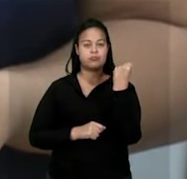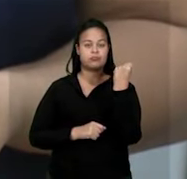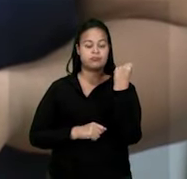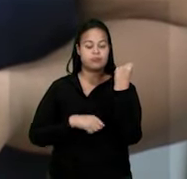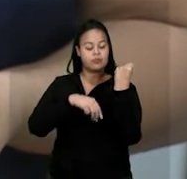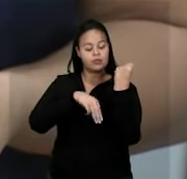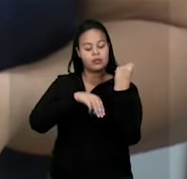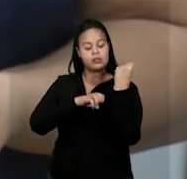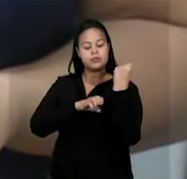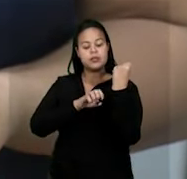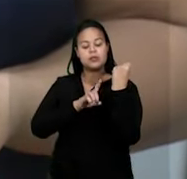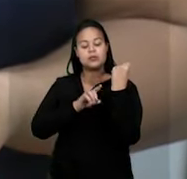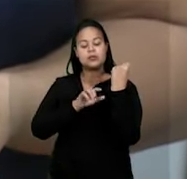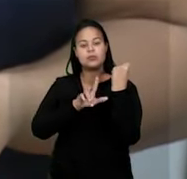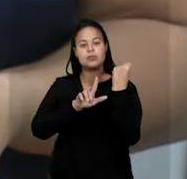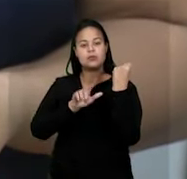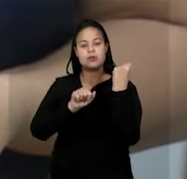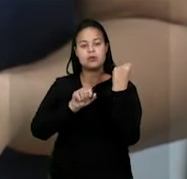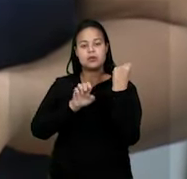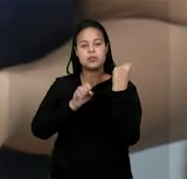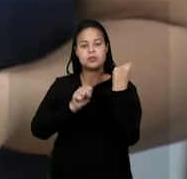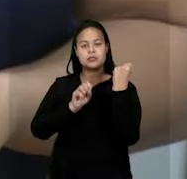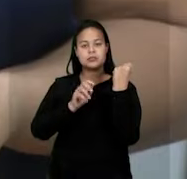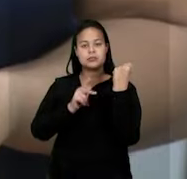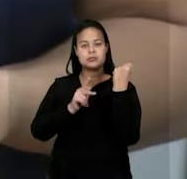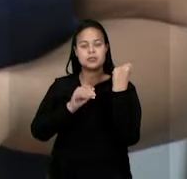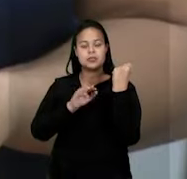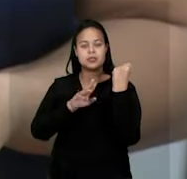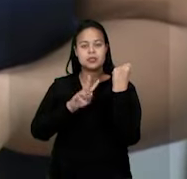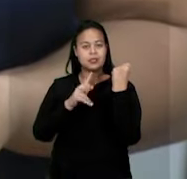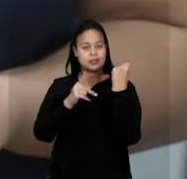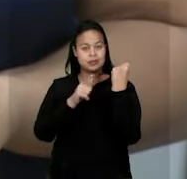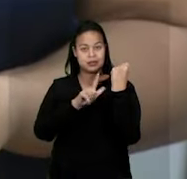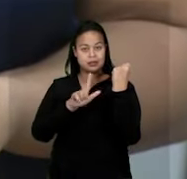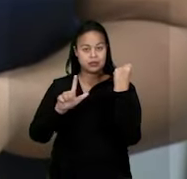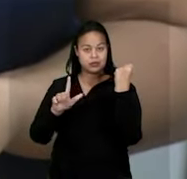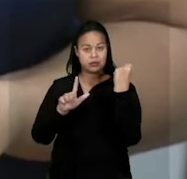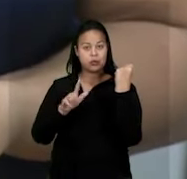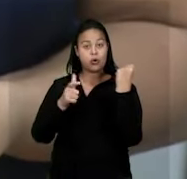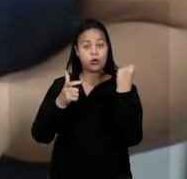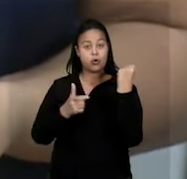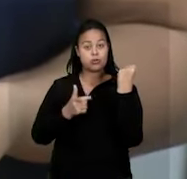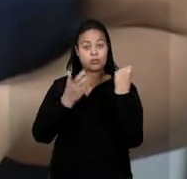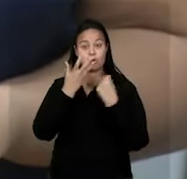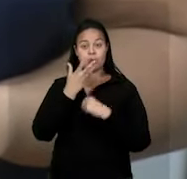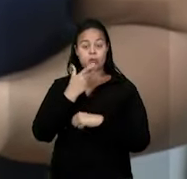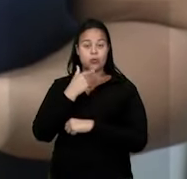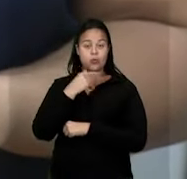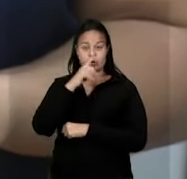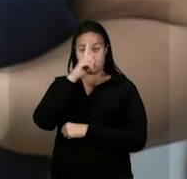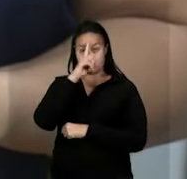espinhal. Nós podemos observar a nossa medula espinhal em amarelo.